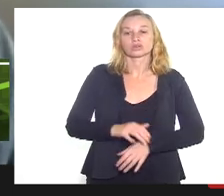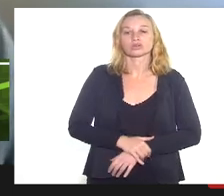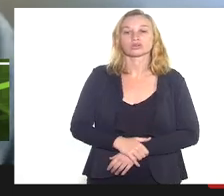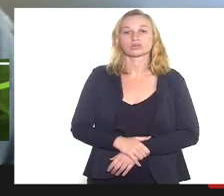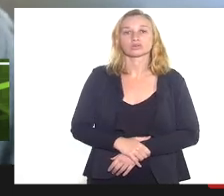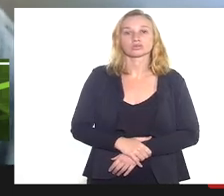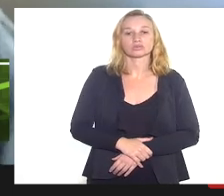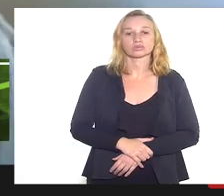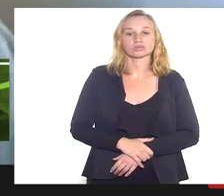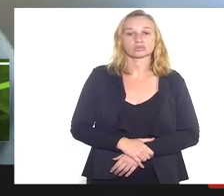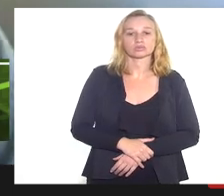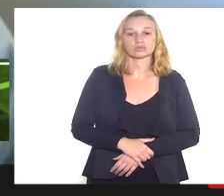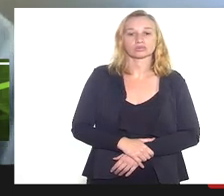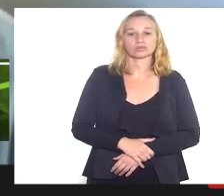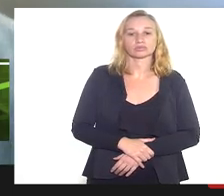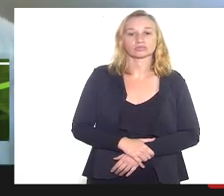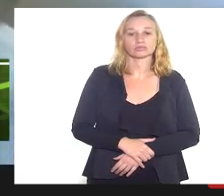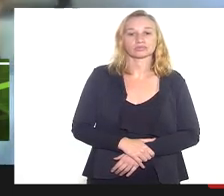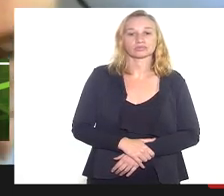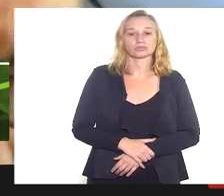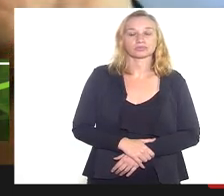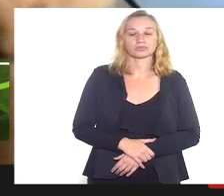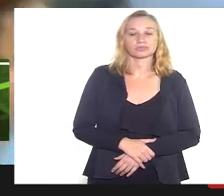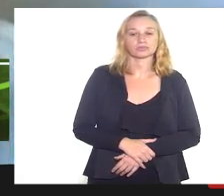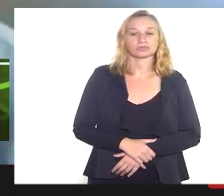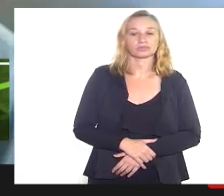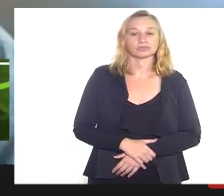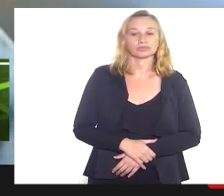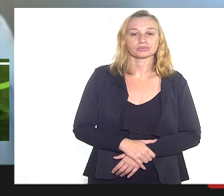Faz transparência para a comissão.